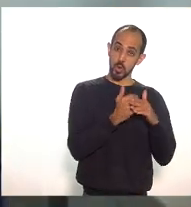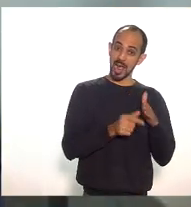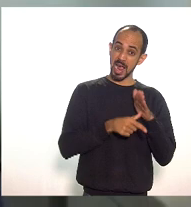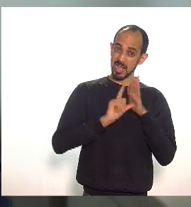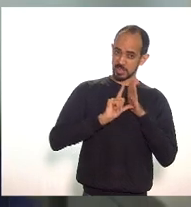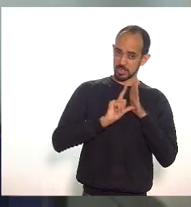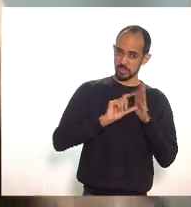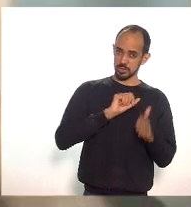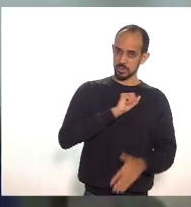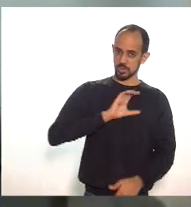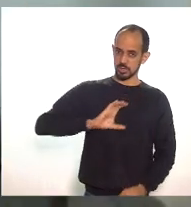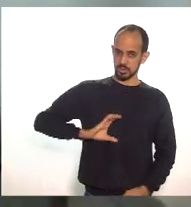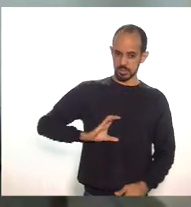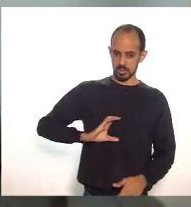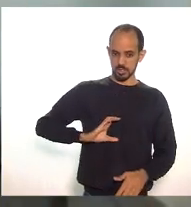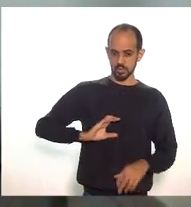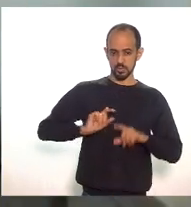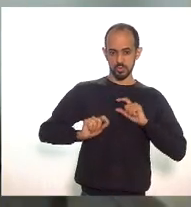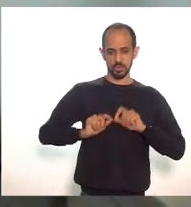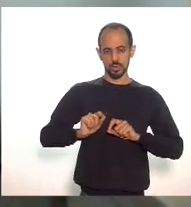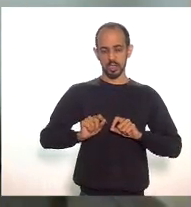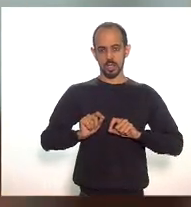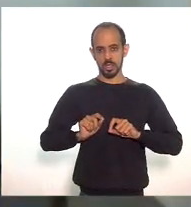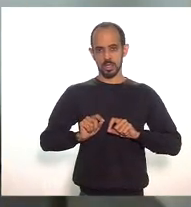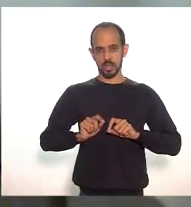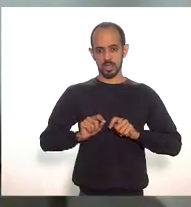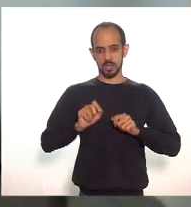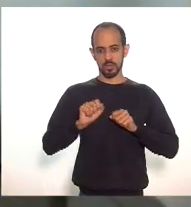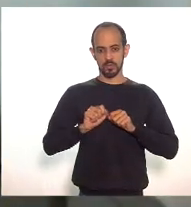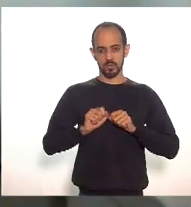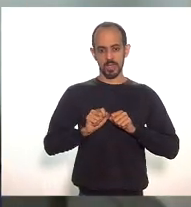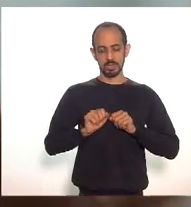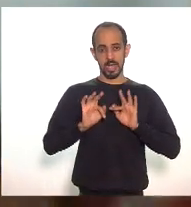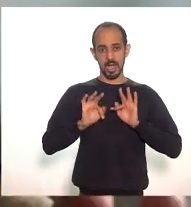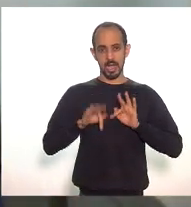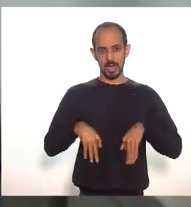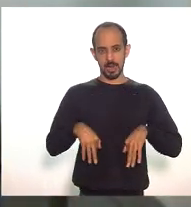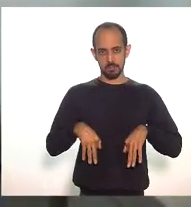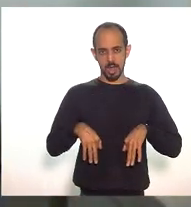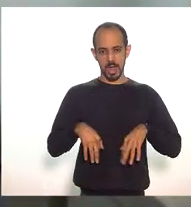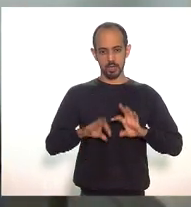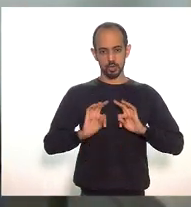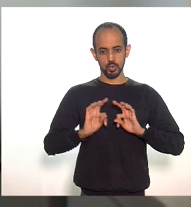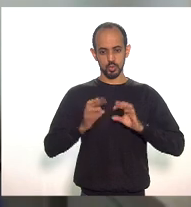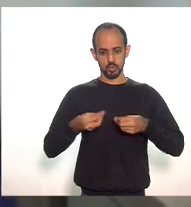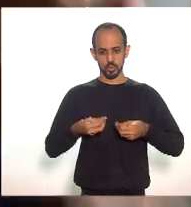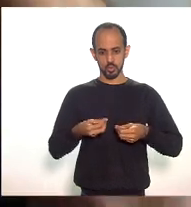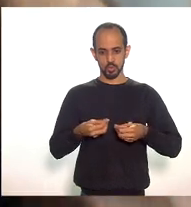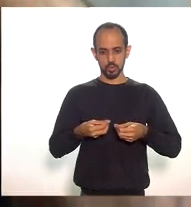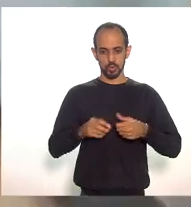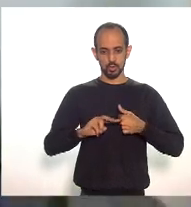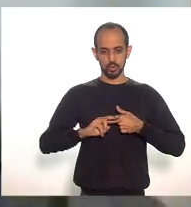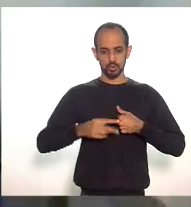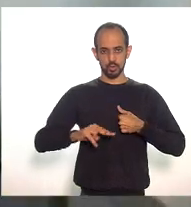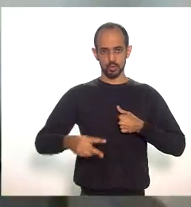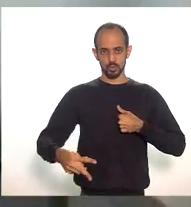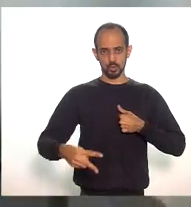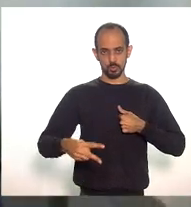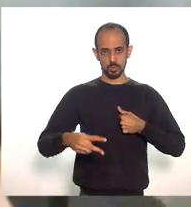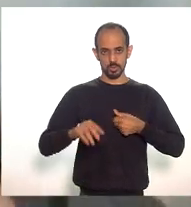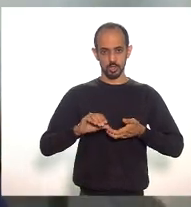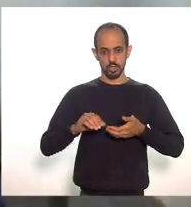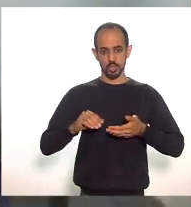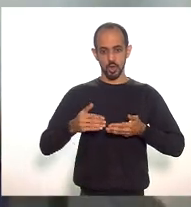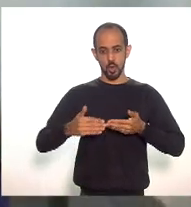André ciliar que simplesmente faz cessar os efeitos do do